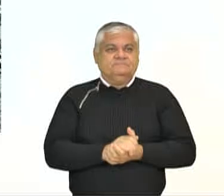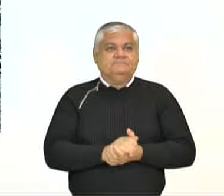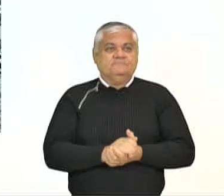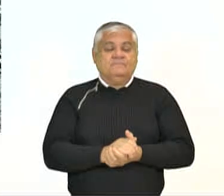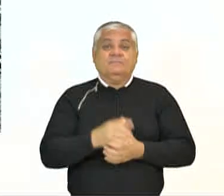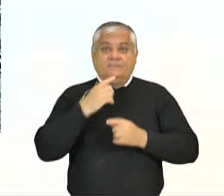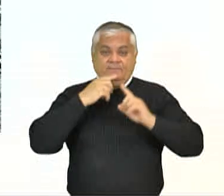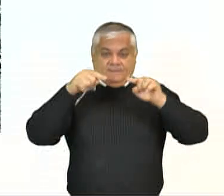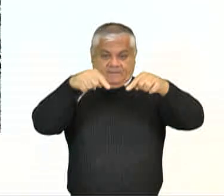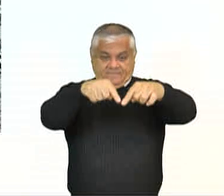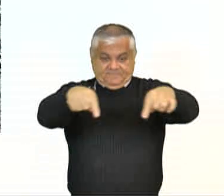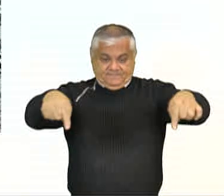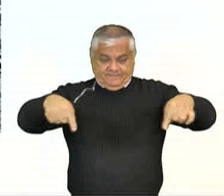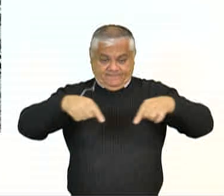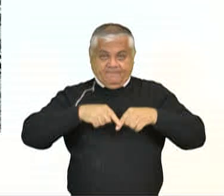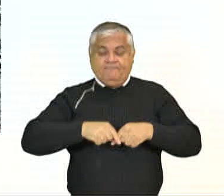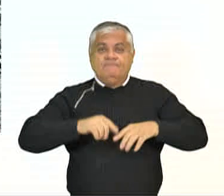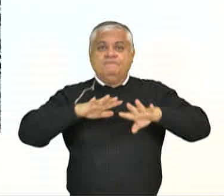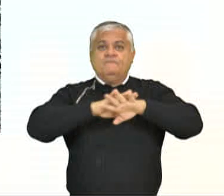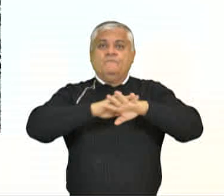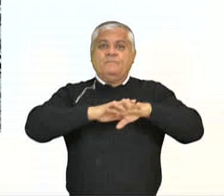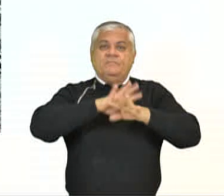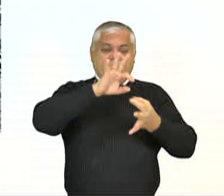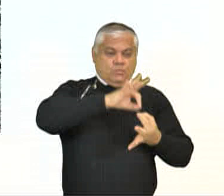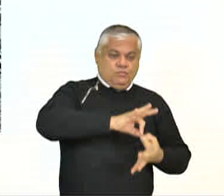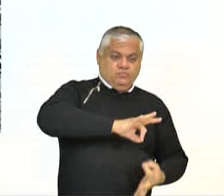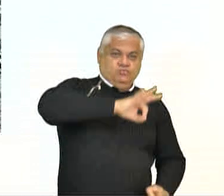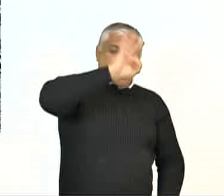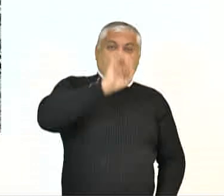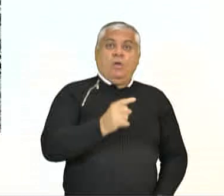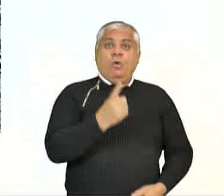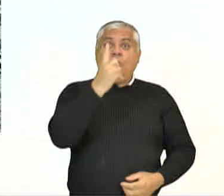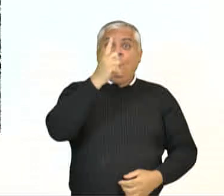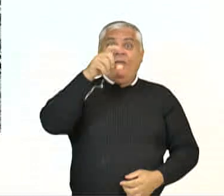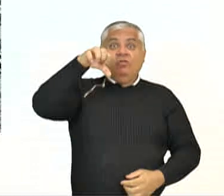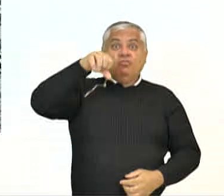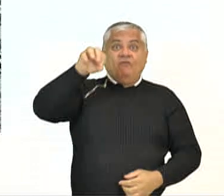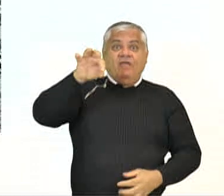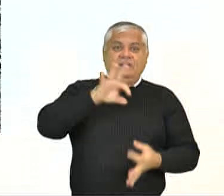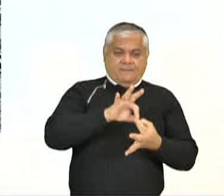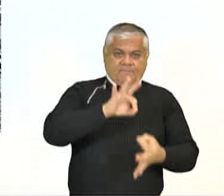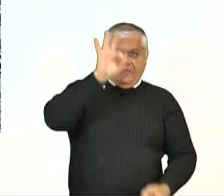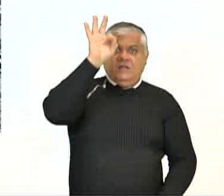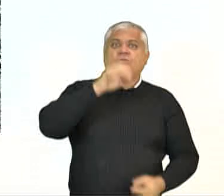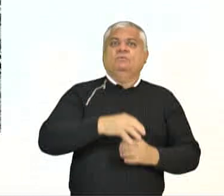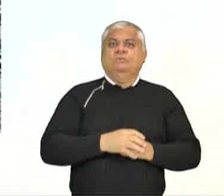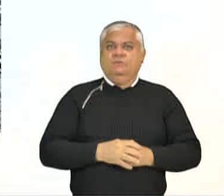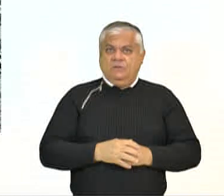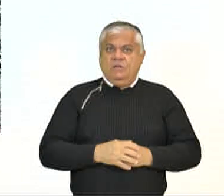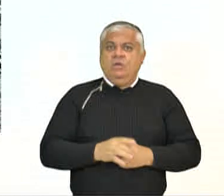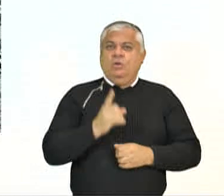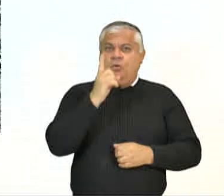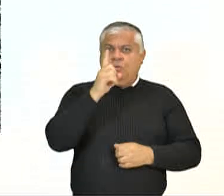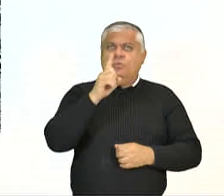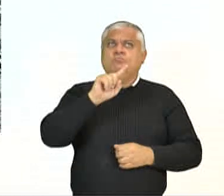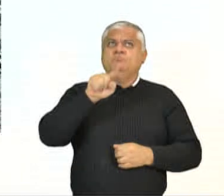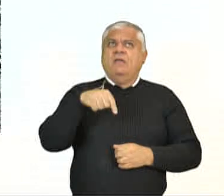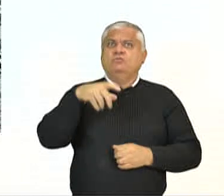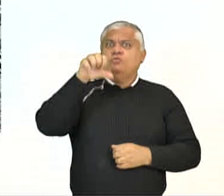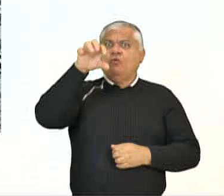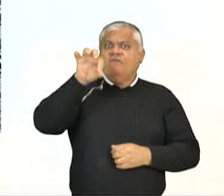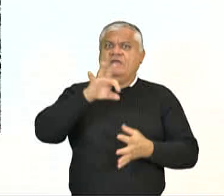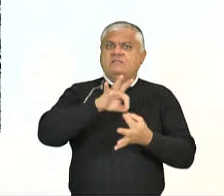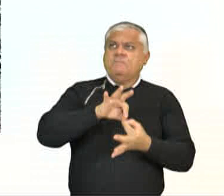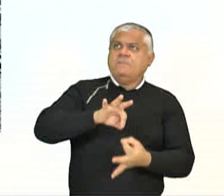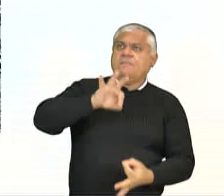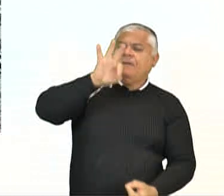era dividida por uma rede que tinha 1,90 m de altura. Faz isso criar um significado para vocês. Vamos pensar.